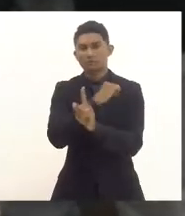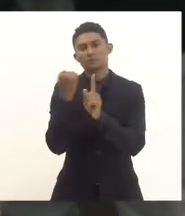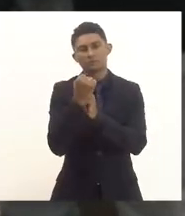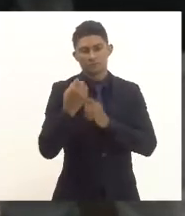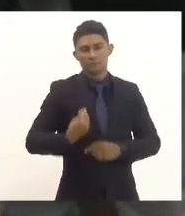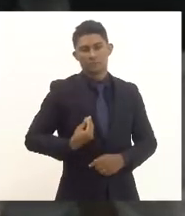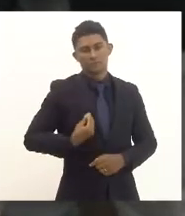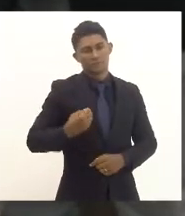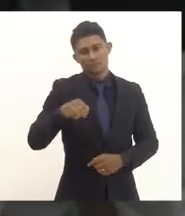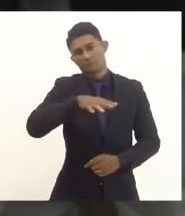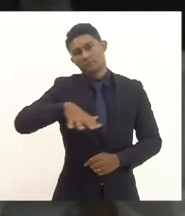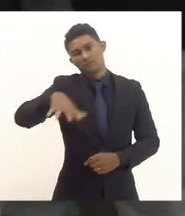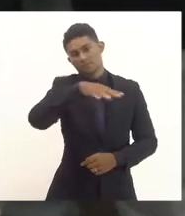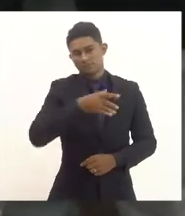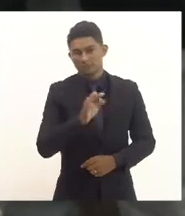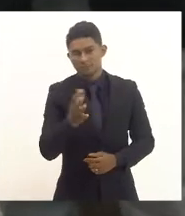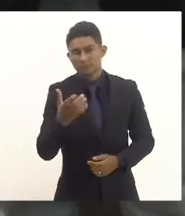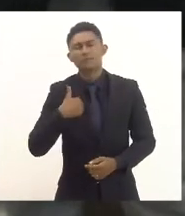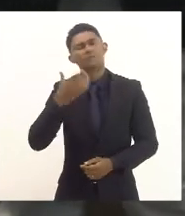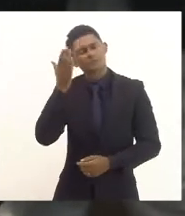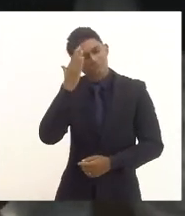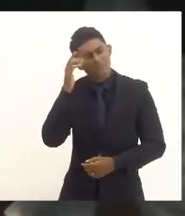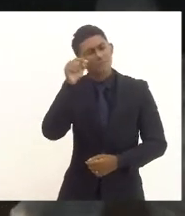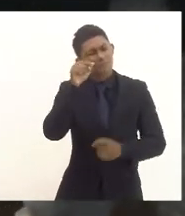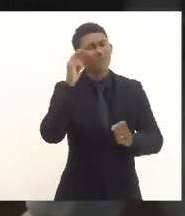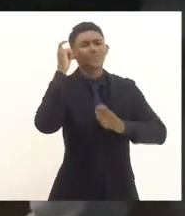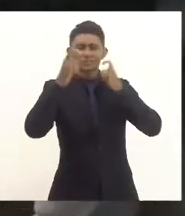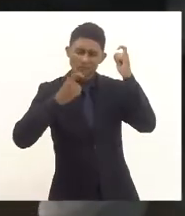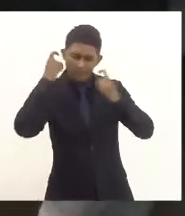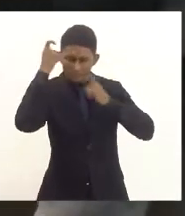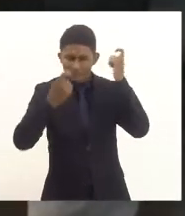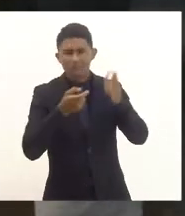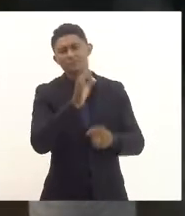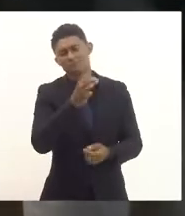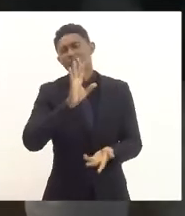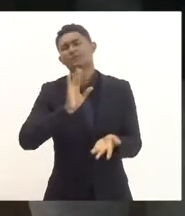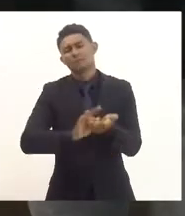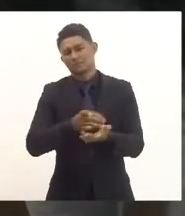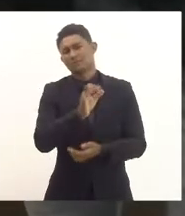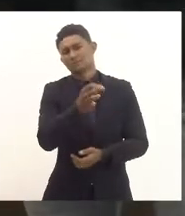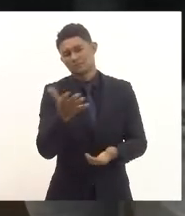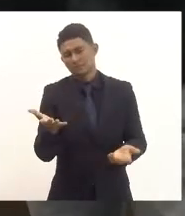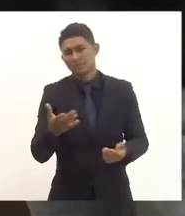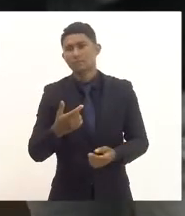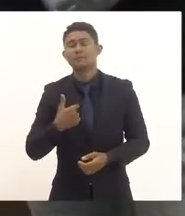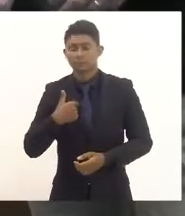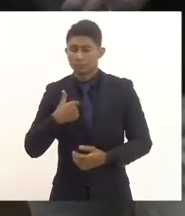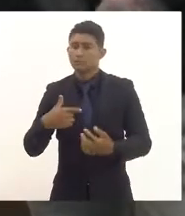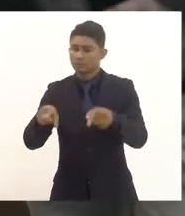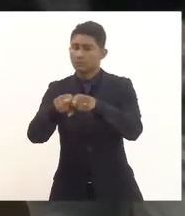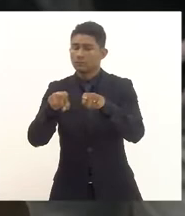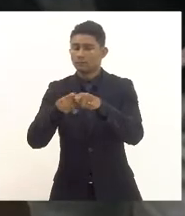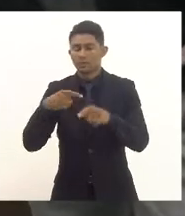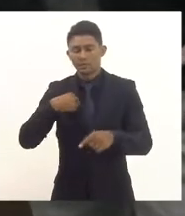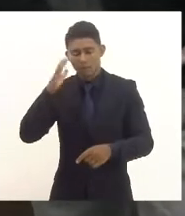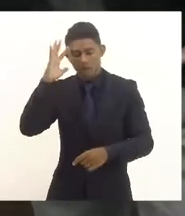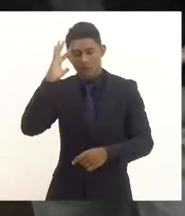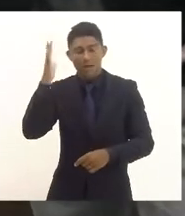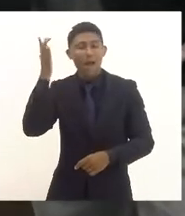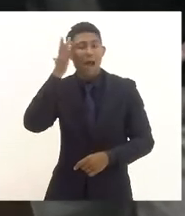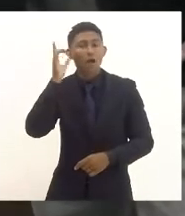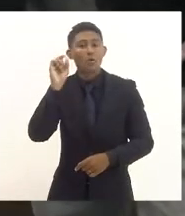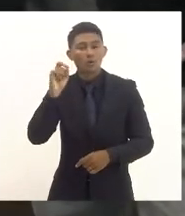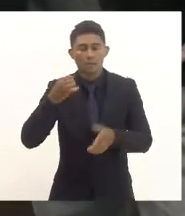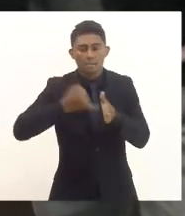a vida das pessoas eu entendo a sua preocupação ela é extremamente legítimo eu mais do que ninguém defendo que a redução de